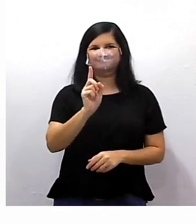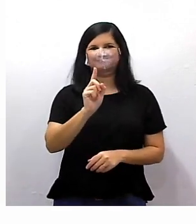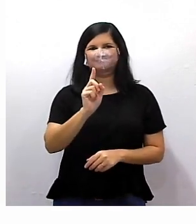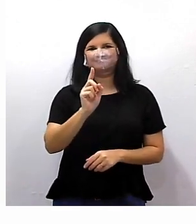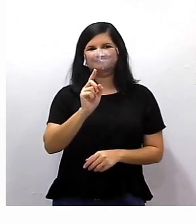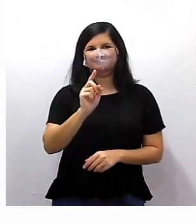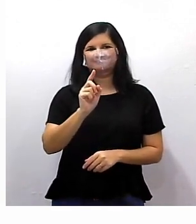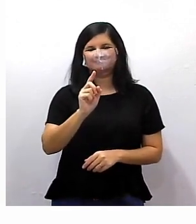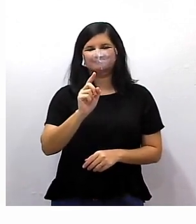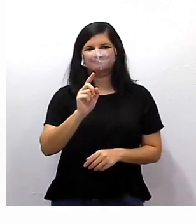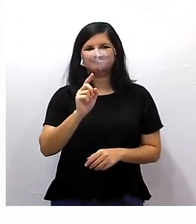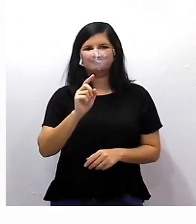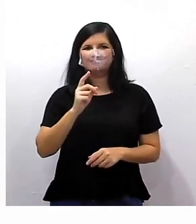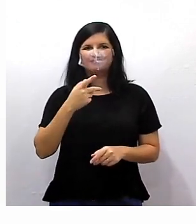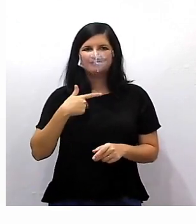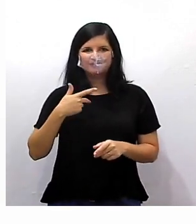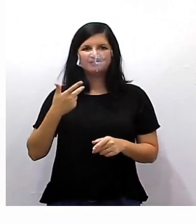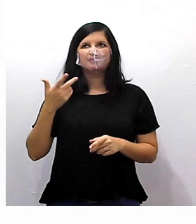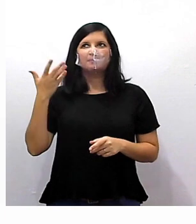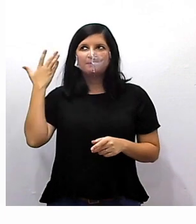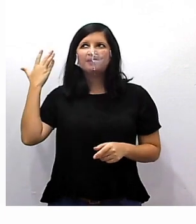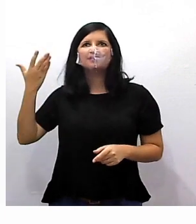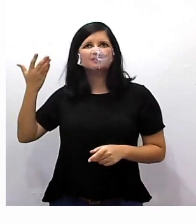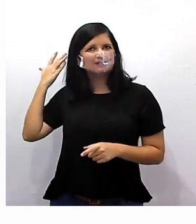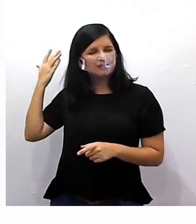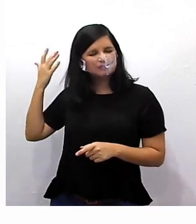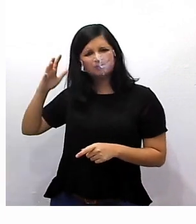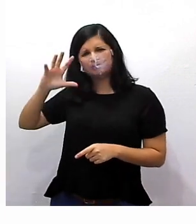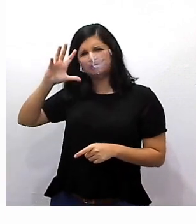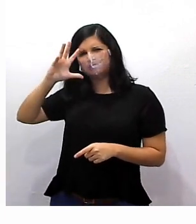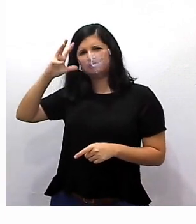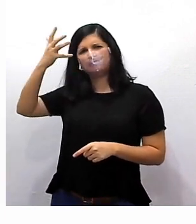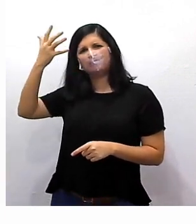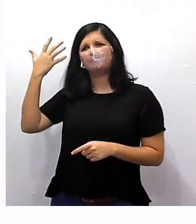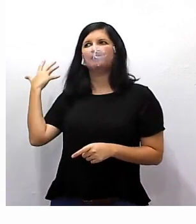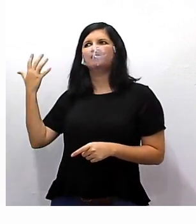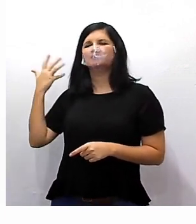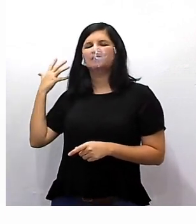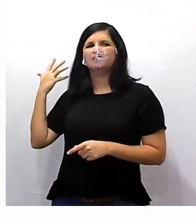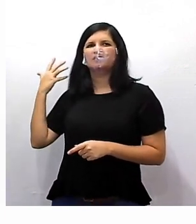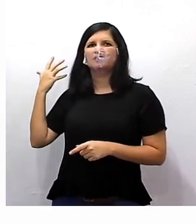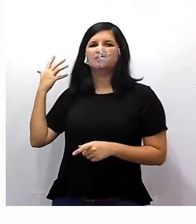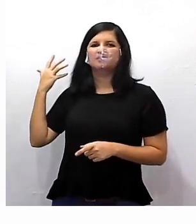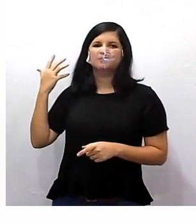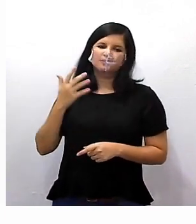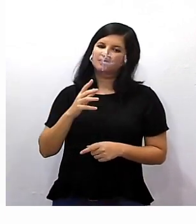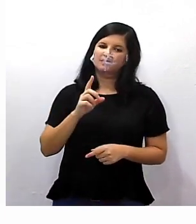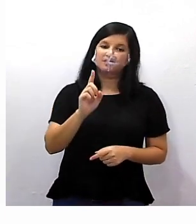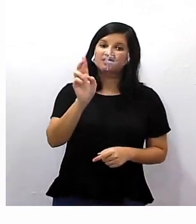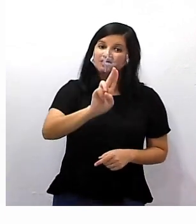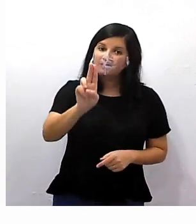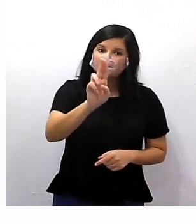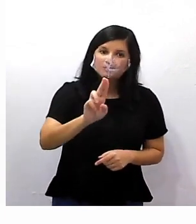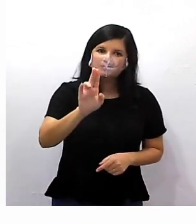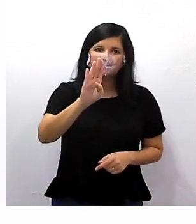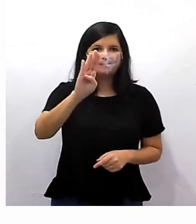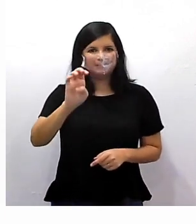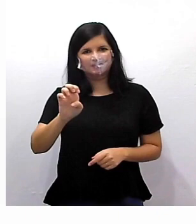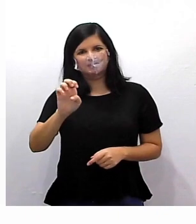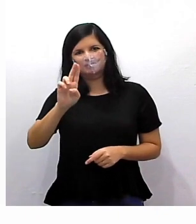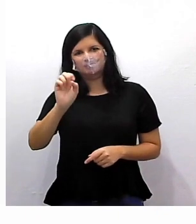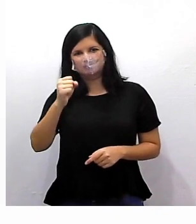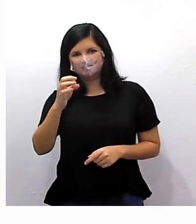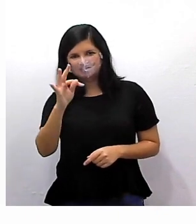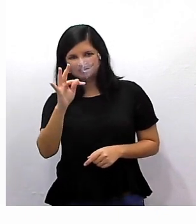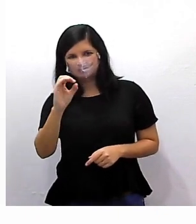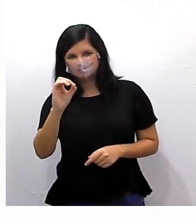isso. Então, opa, eu tô falando de algo que era referente ao passado. Se é algo referente ao passado, eu não vou utilizar a construção do be used to. Então, todas